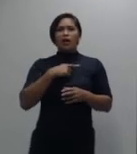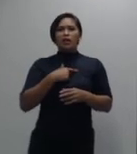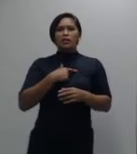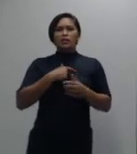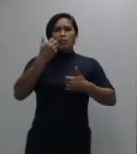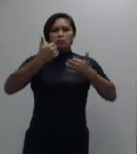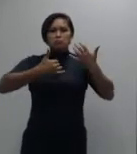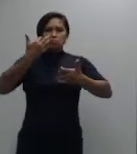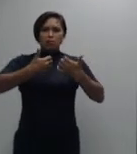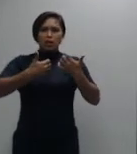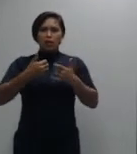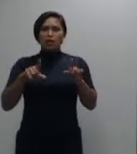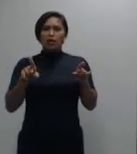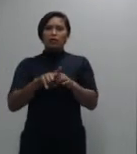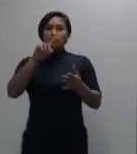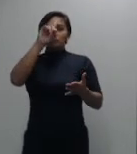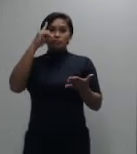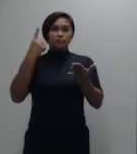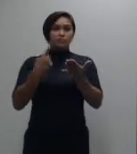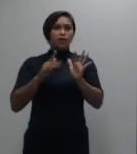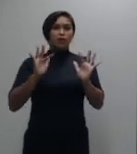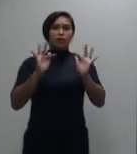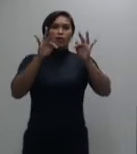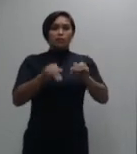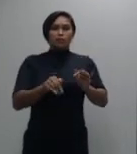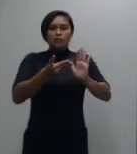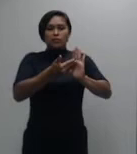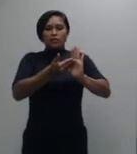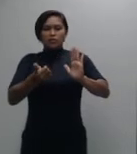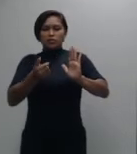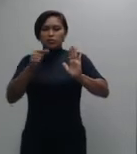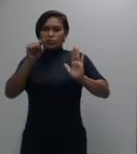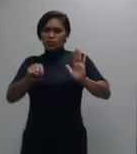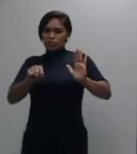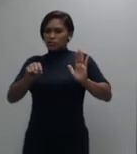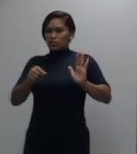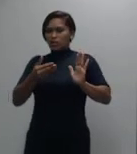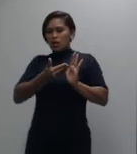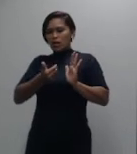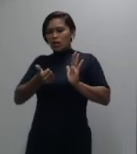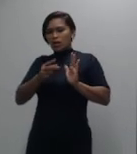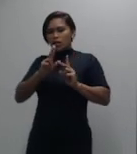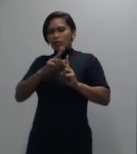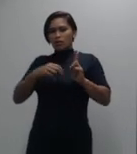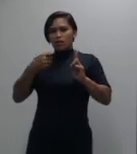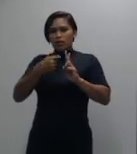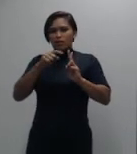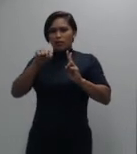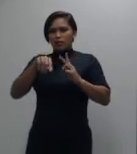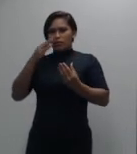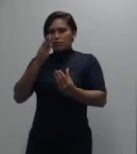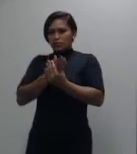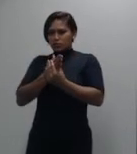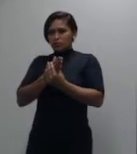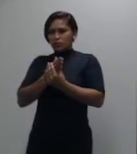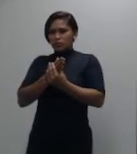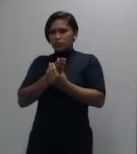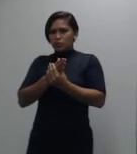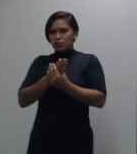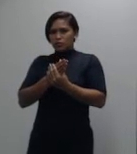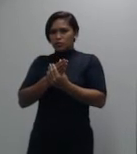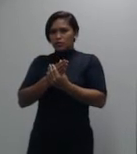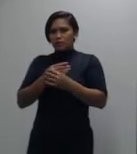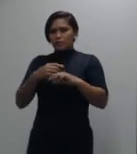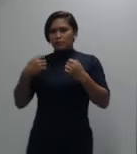expressa na decisão final retirando essa parte do oxigênio obter dito